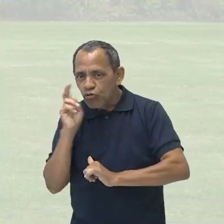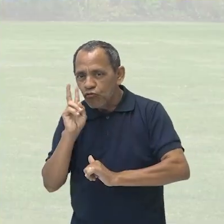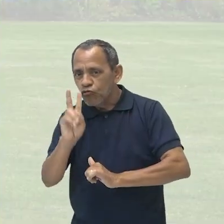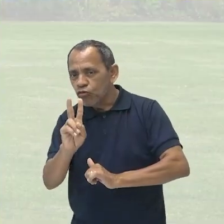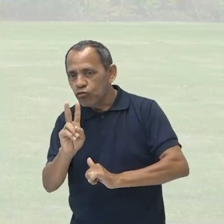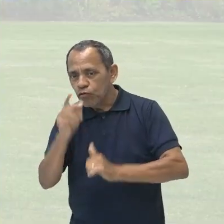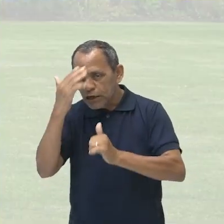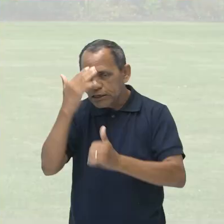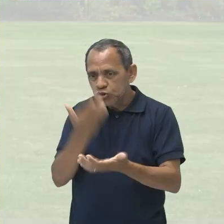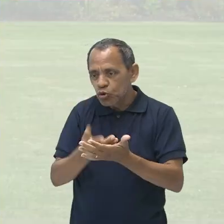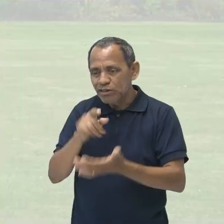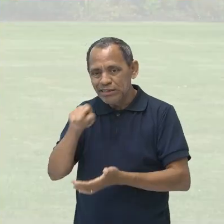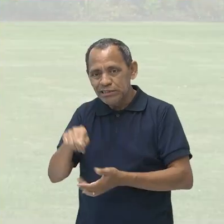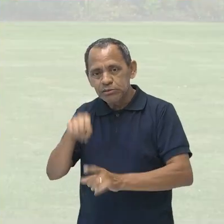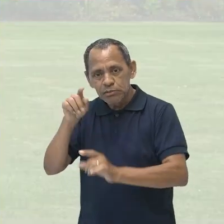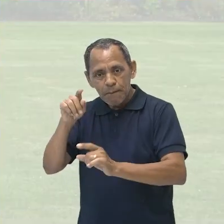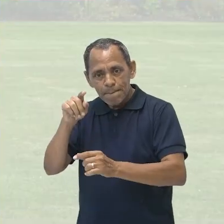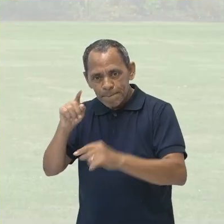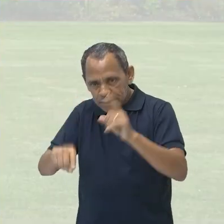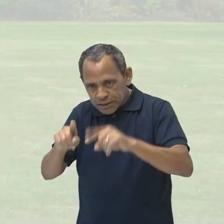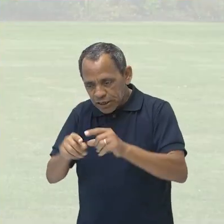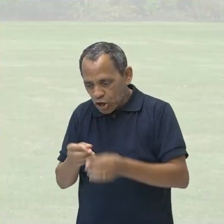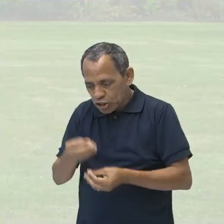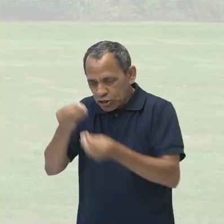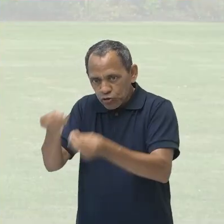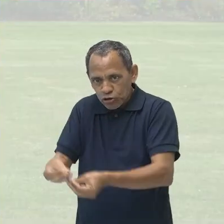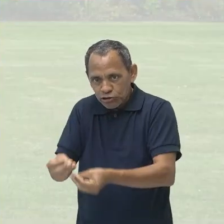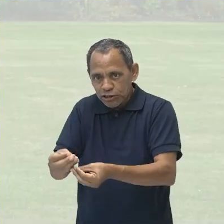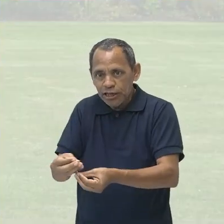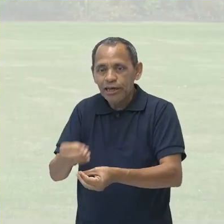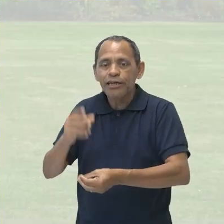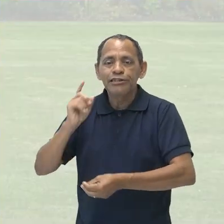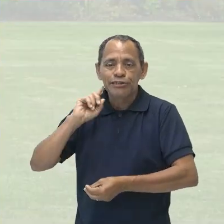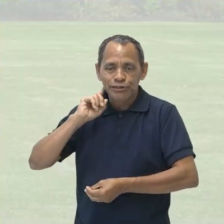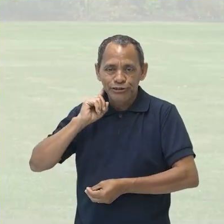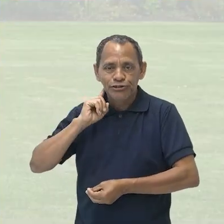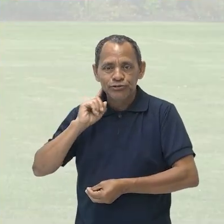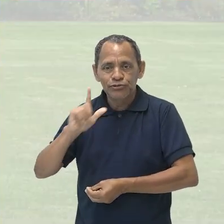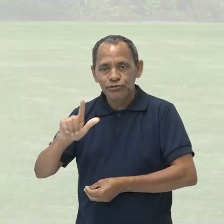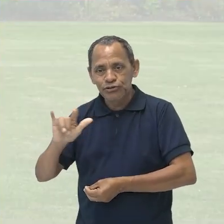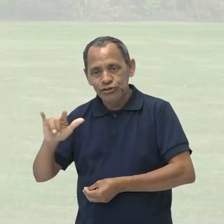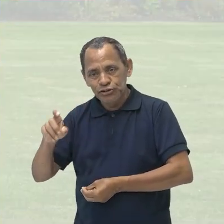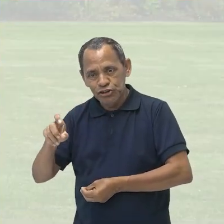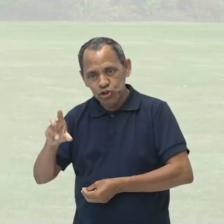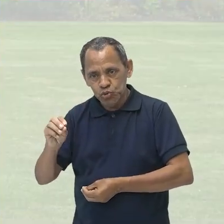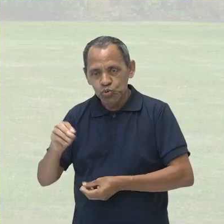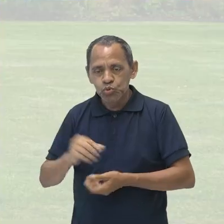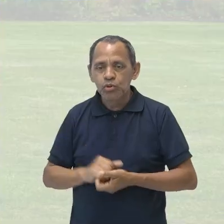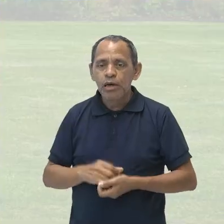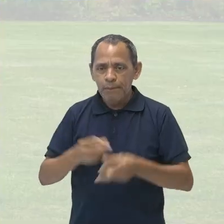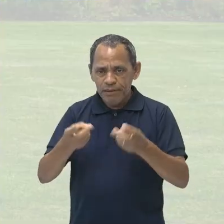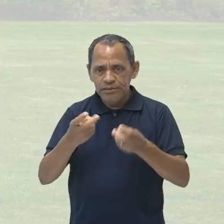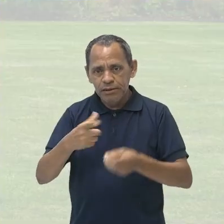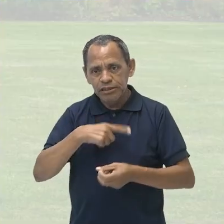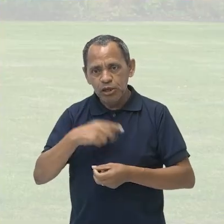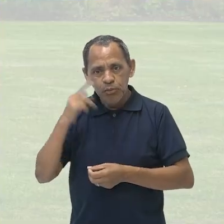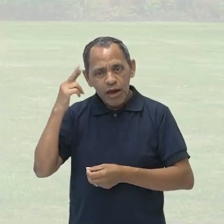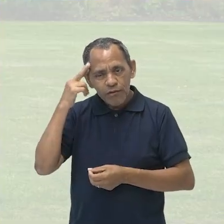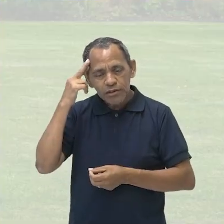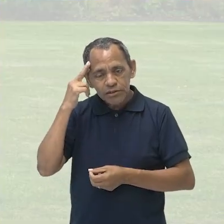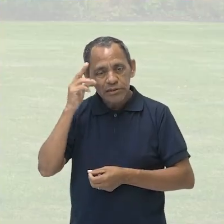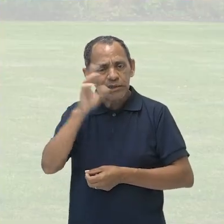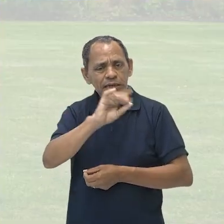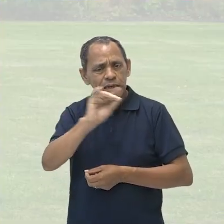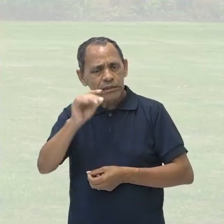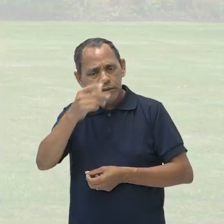os diferentes pontos de vista e vejam que isso nos leva a uma reflexão, não é? Cada pessoa vai